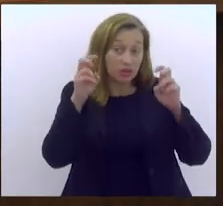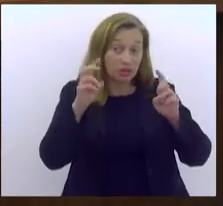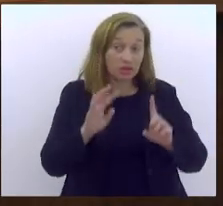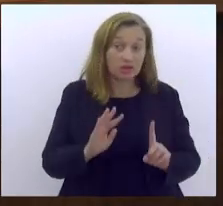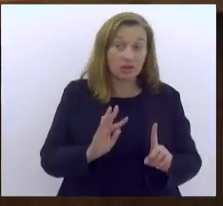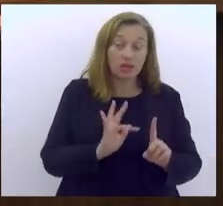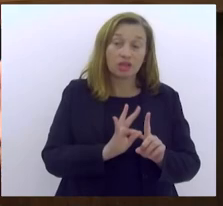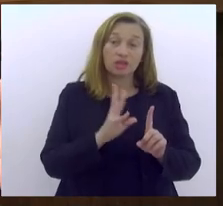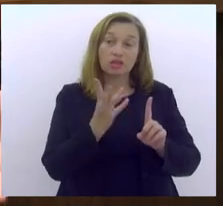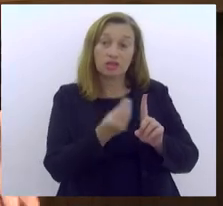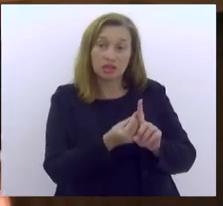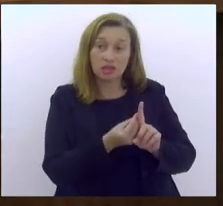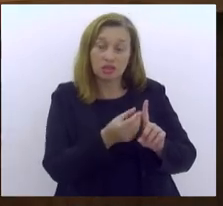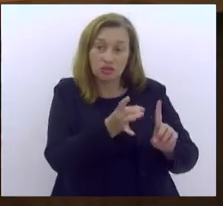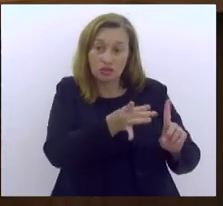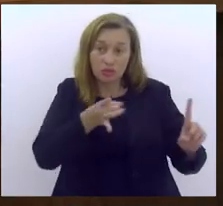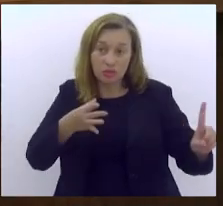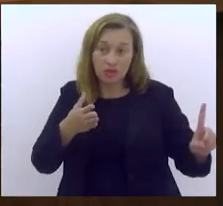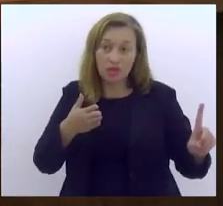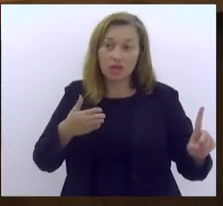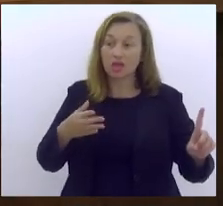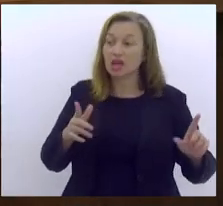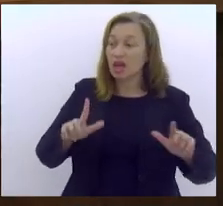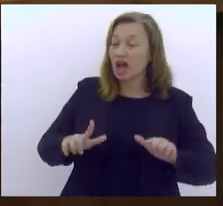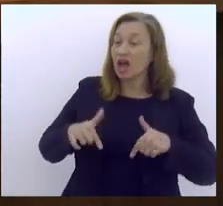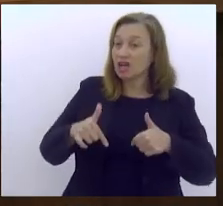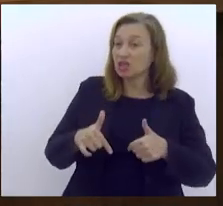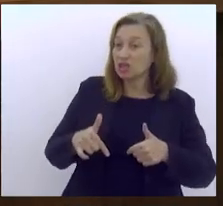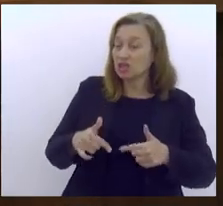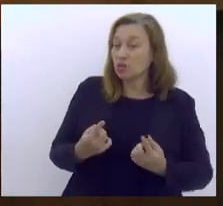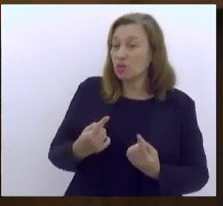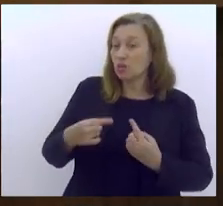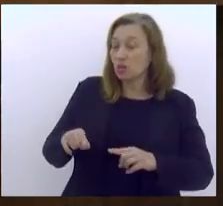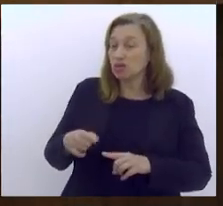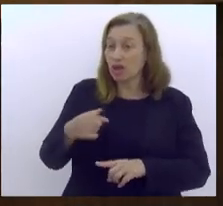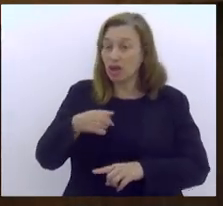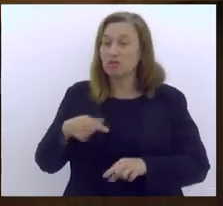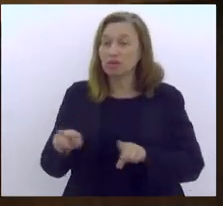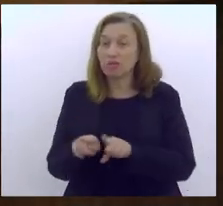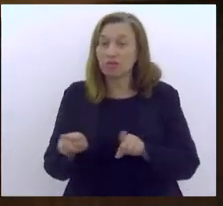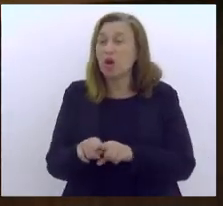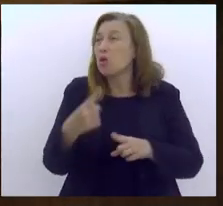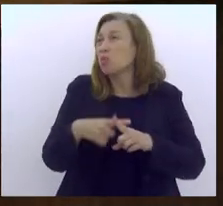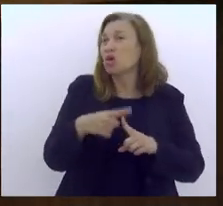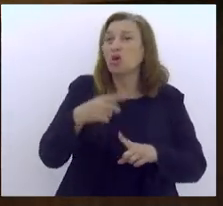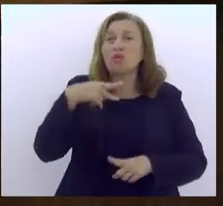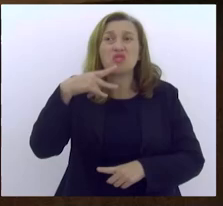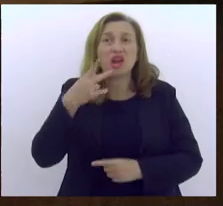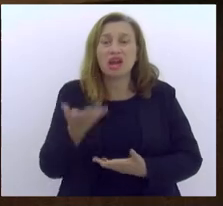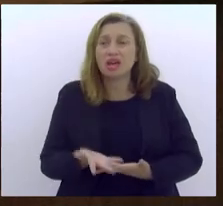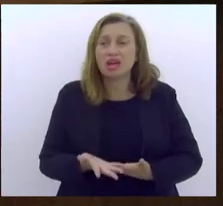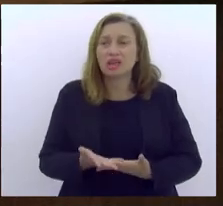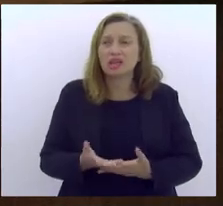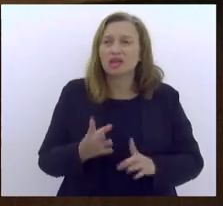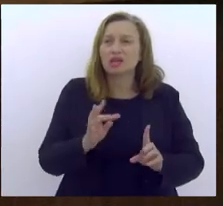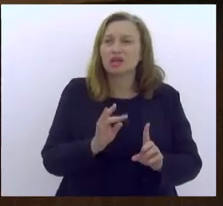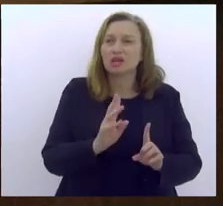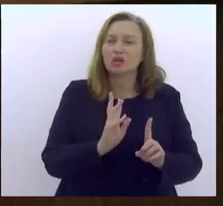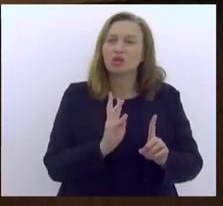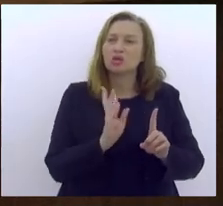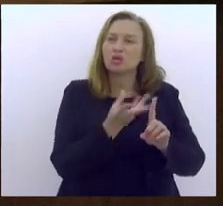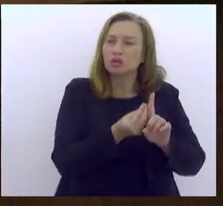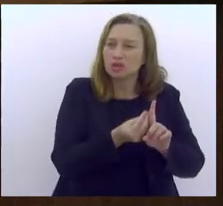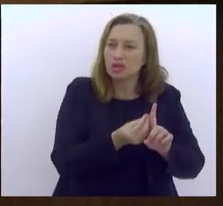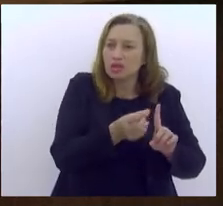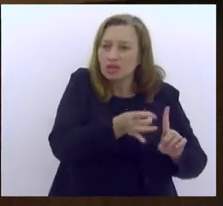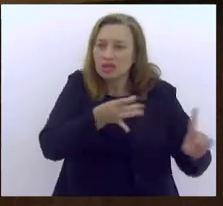transfobia pegaram no meu pé também. Porque eu mencionei, né, o trans que bateu na mulher